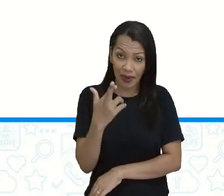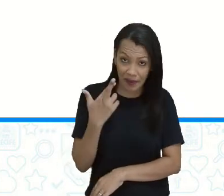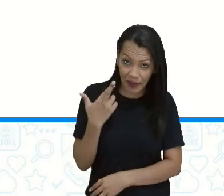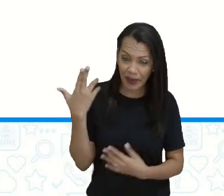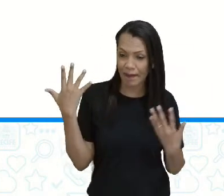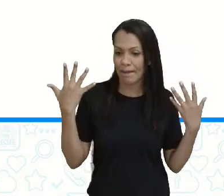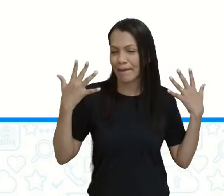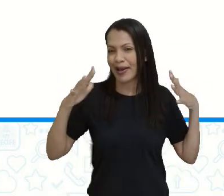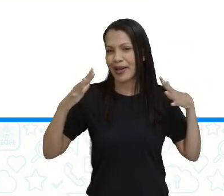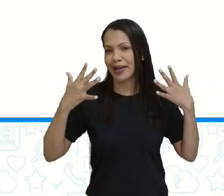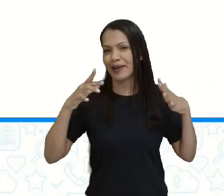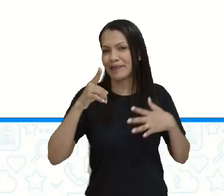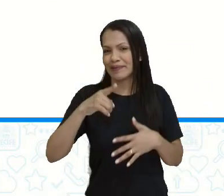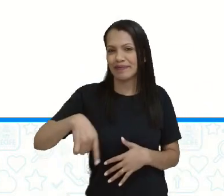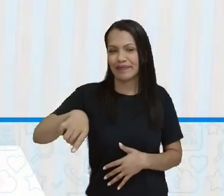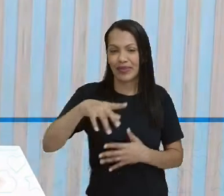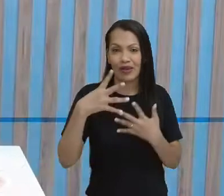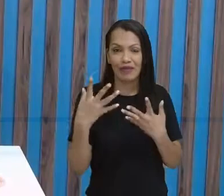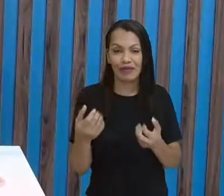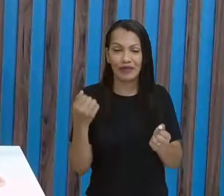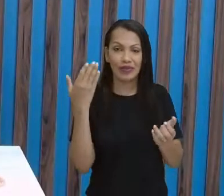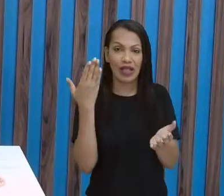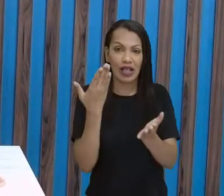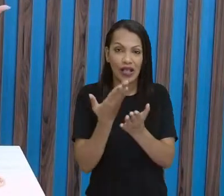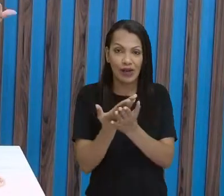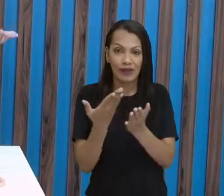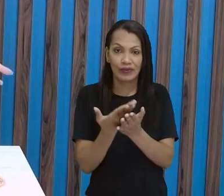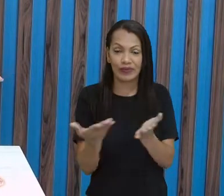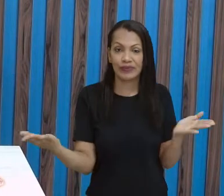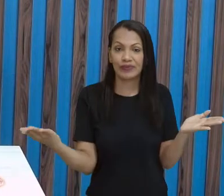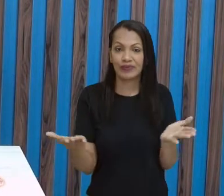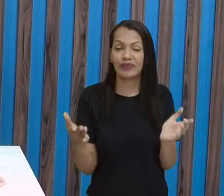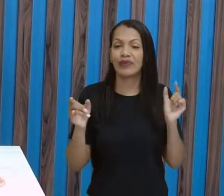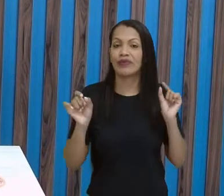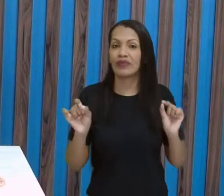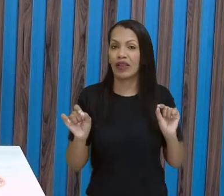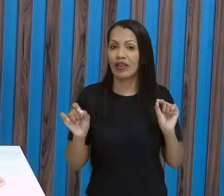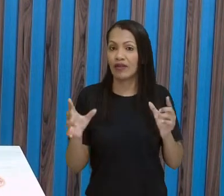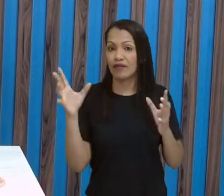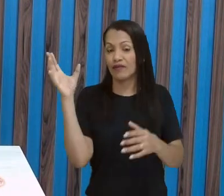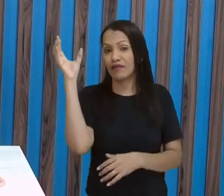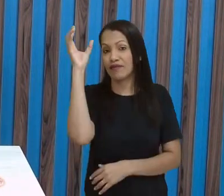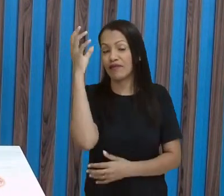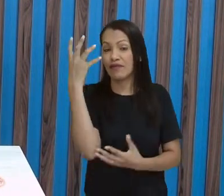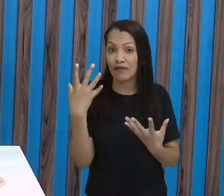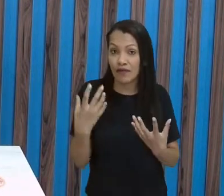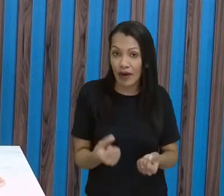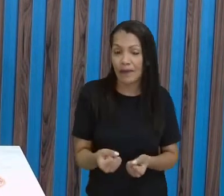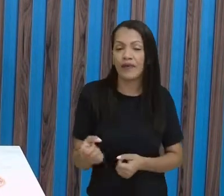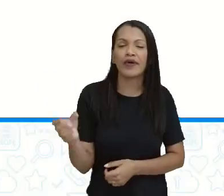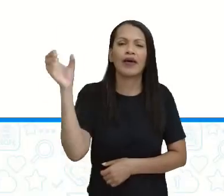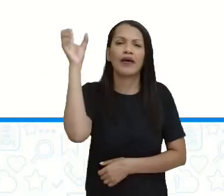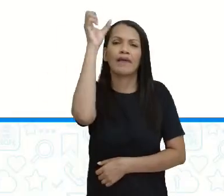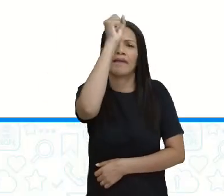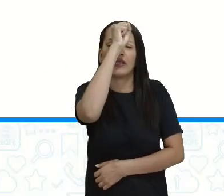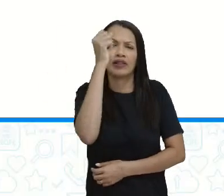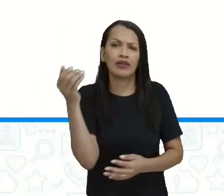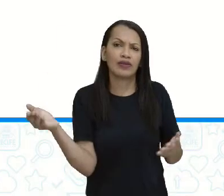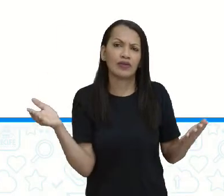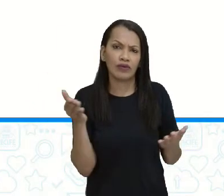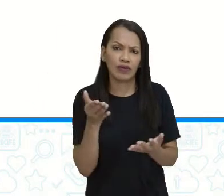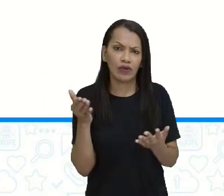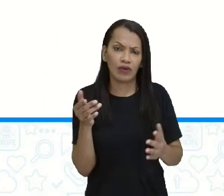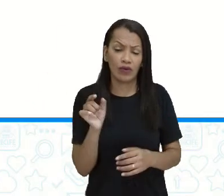vamos agora à aula de hoje. O que é que iremos explorar na aula de hoje? A unidade temática